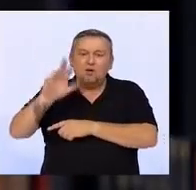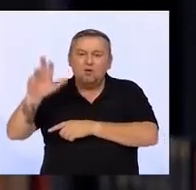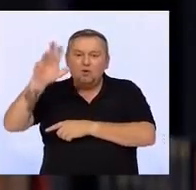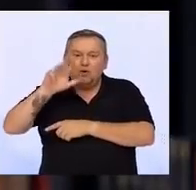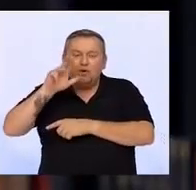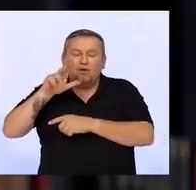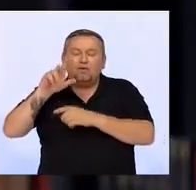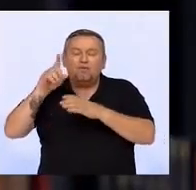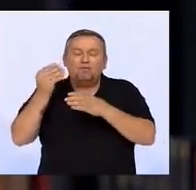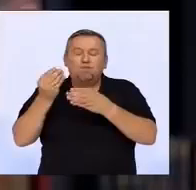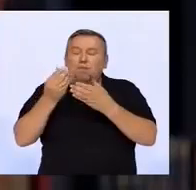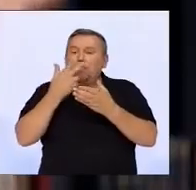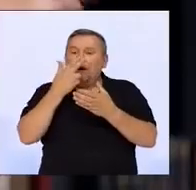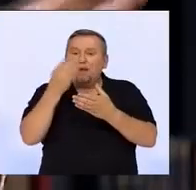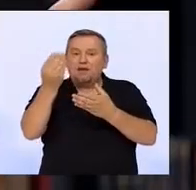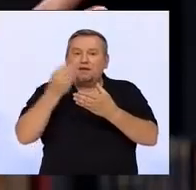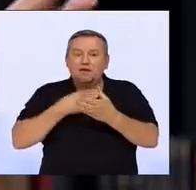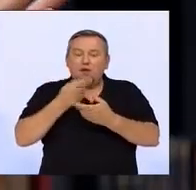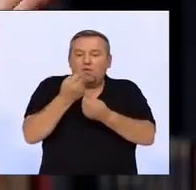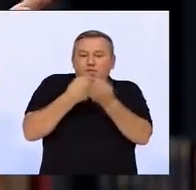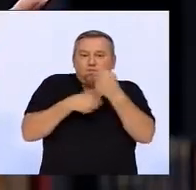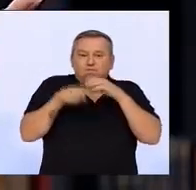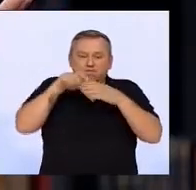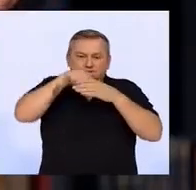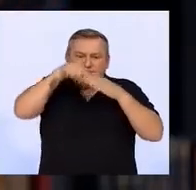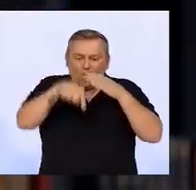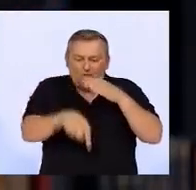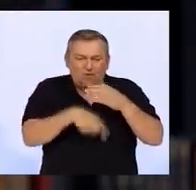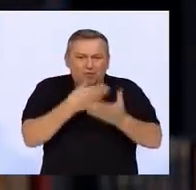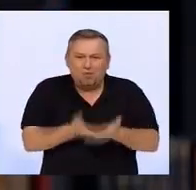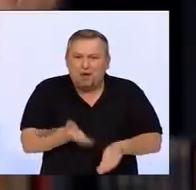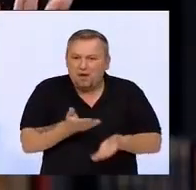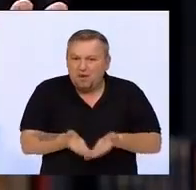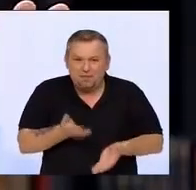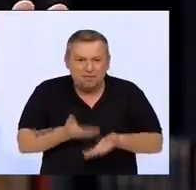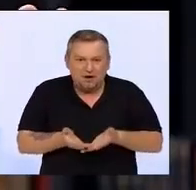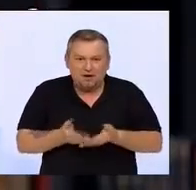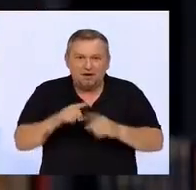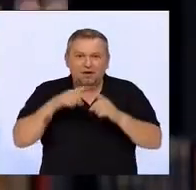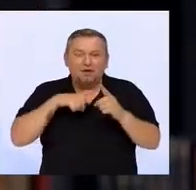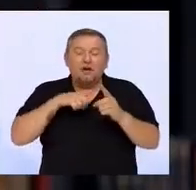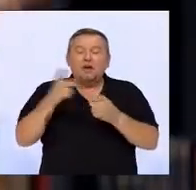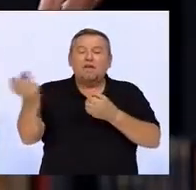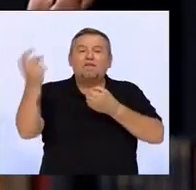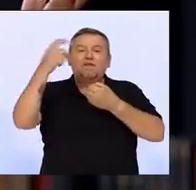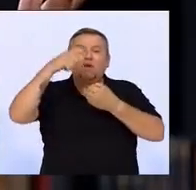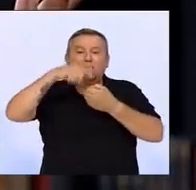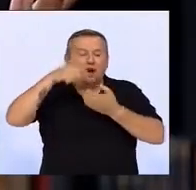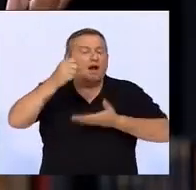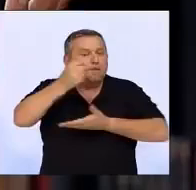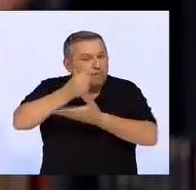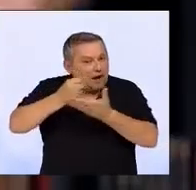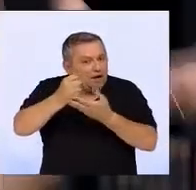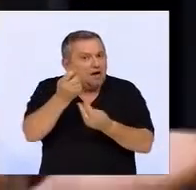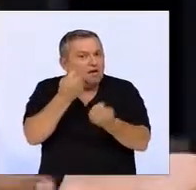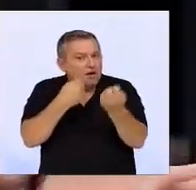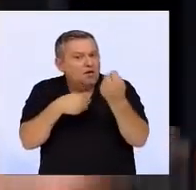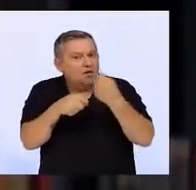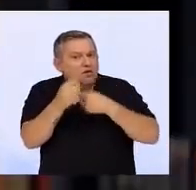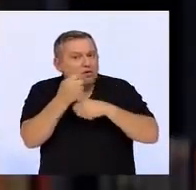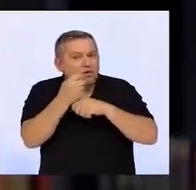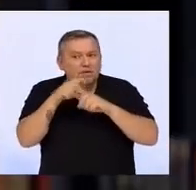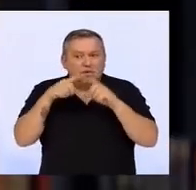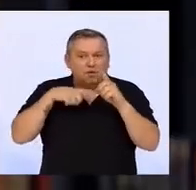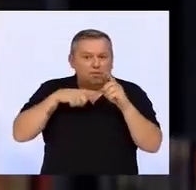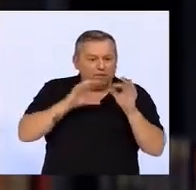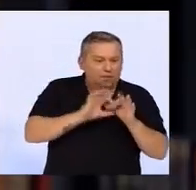lá no fundo do poço, né? Então, não vai ser mágica que vai resolver isso. A gente tem que voltar aos fundamentos da economia. A economia tem fundamentos. Eu posso ser mais liberal,